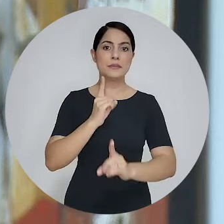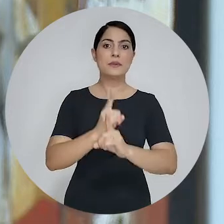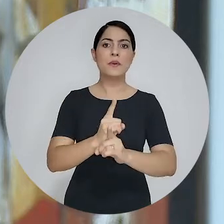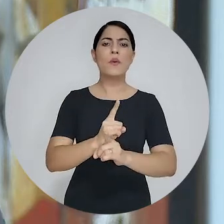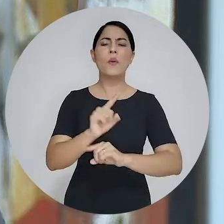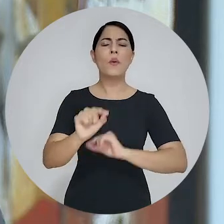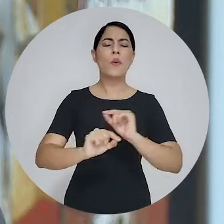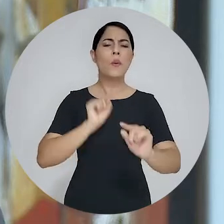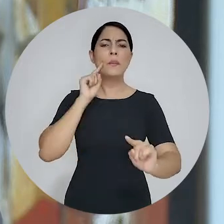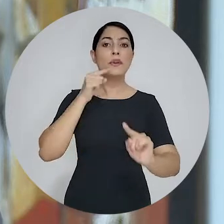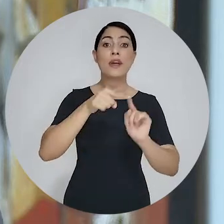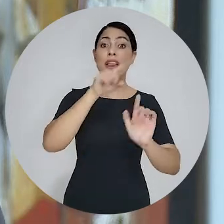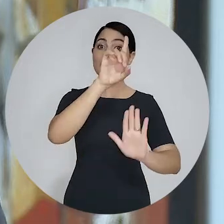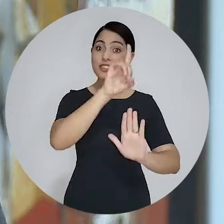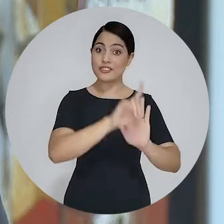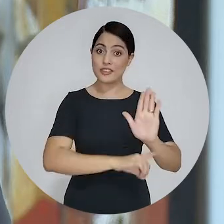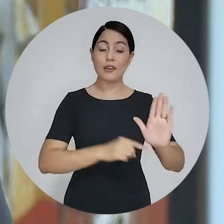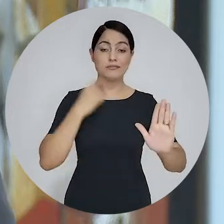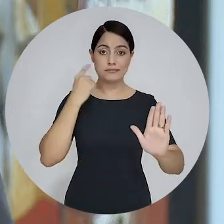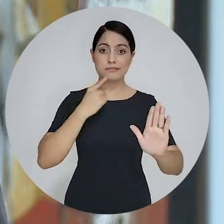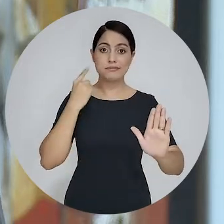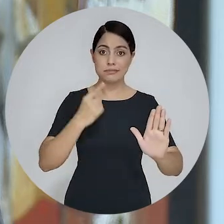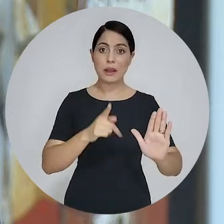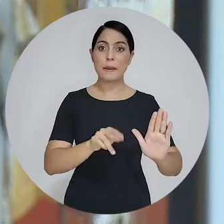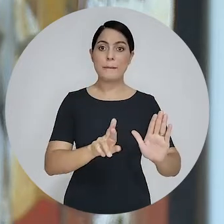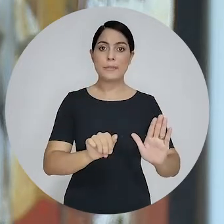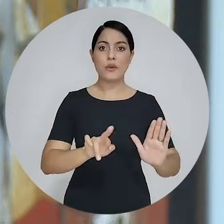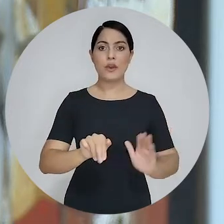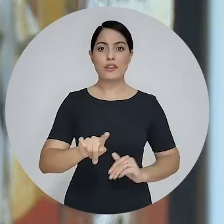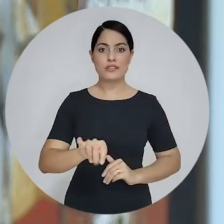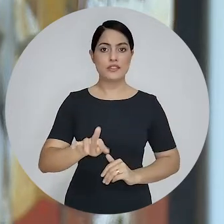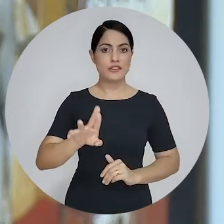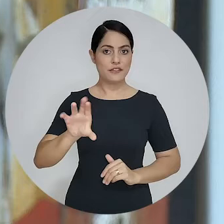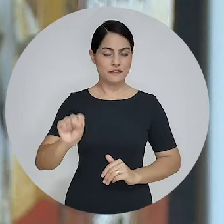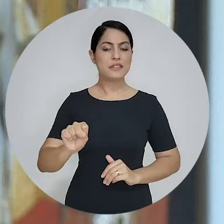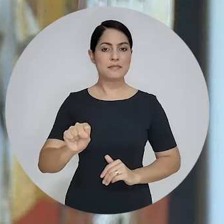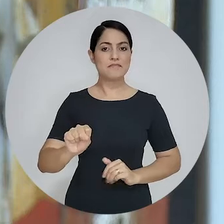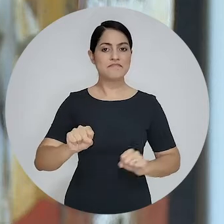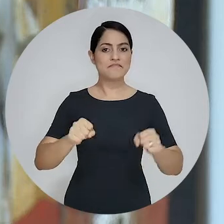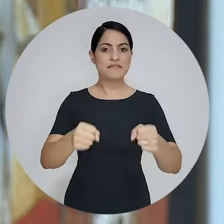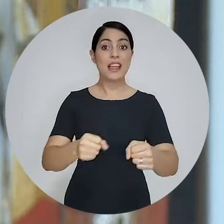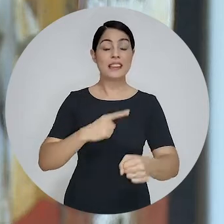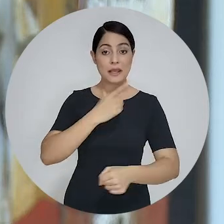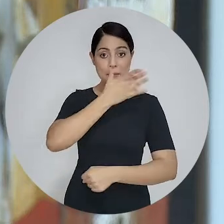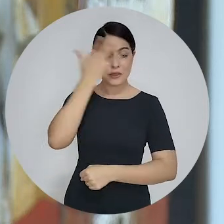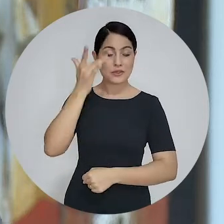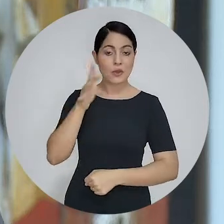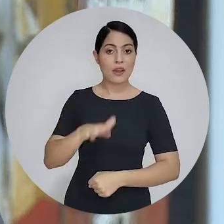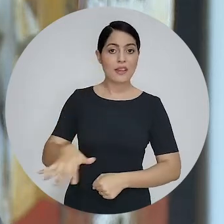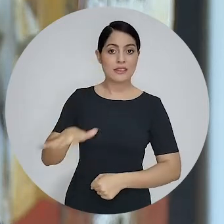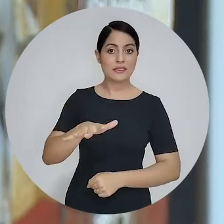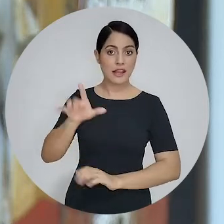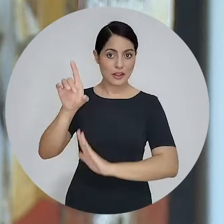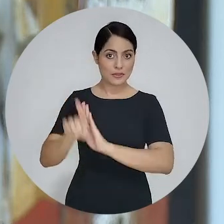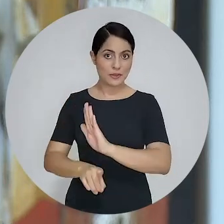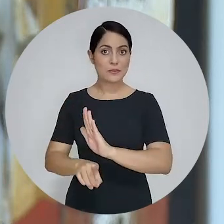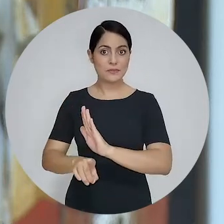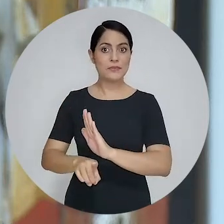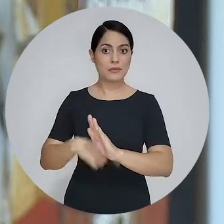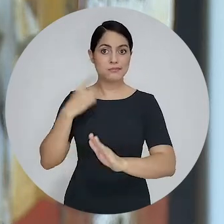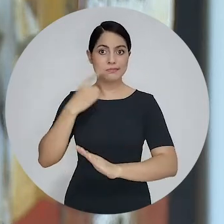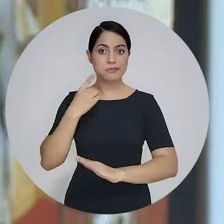de Defesa das Prerrogativas da OAB. O evento reuniu dirigentes da Ordem, procuradores de defesa das